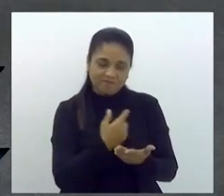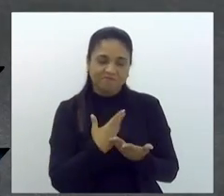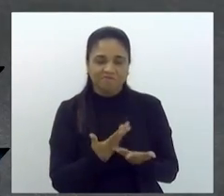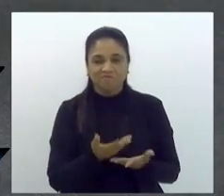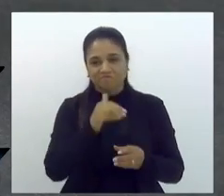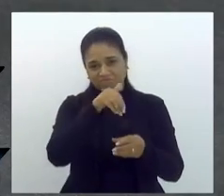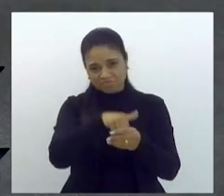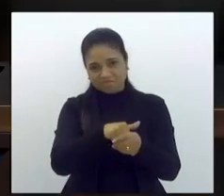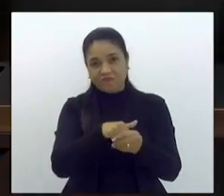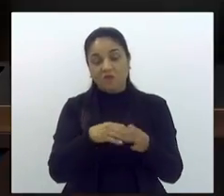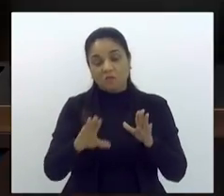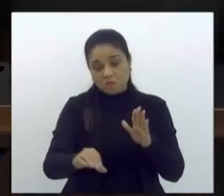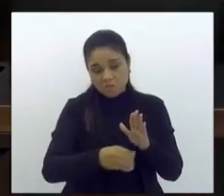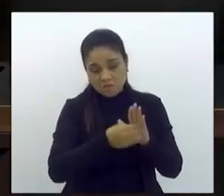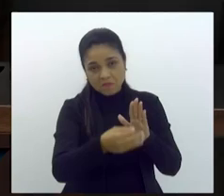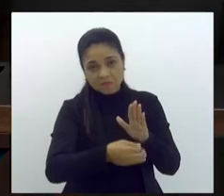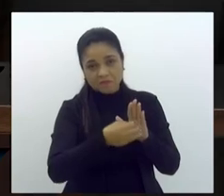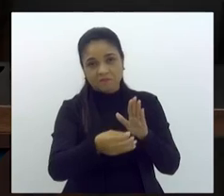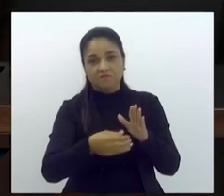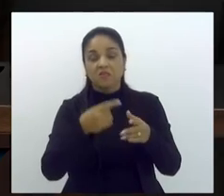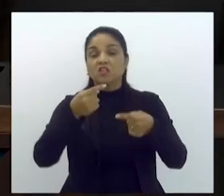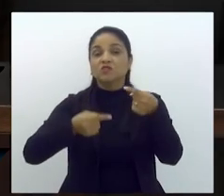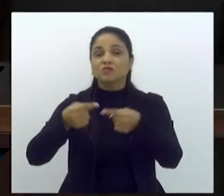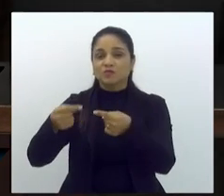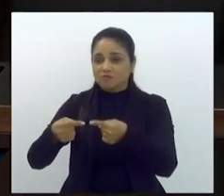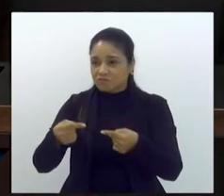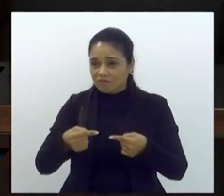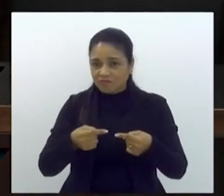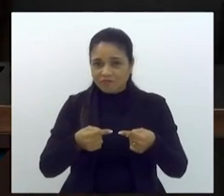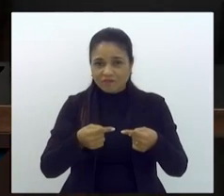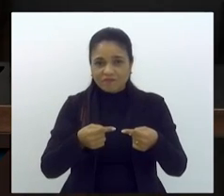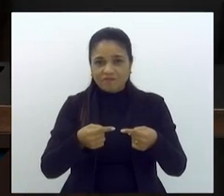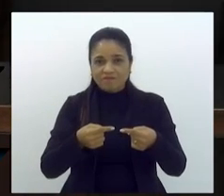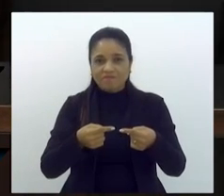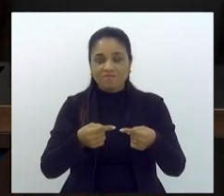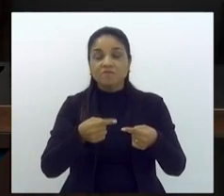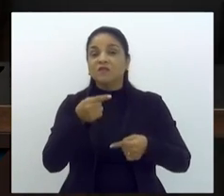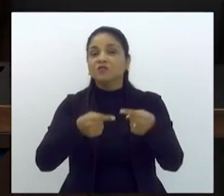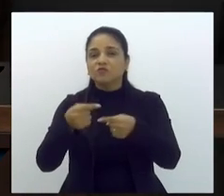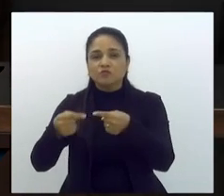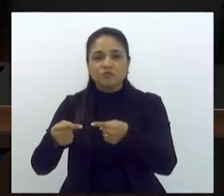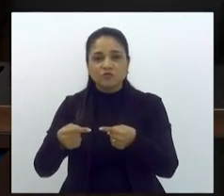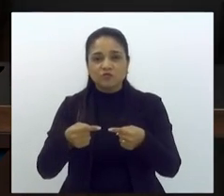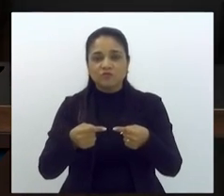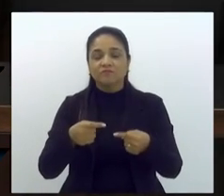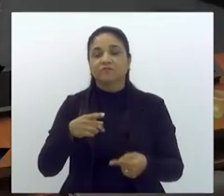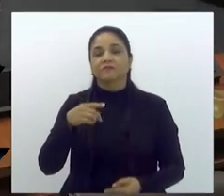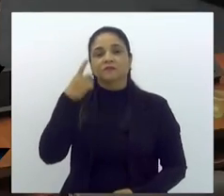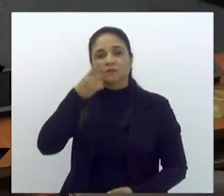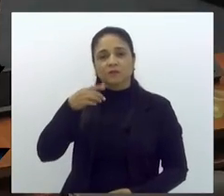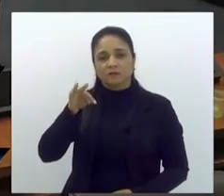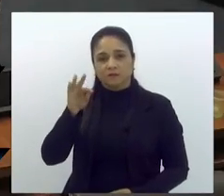com os parceiros emitidos em discussão para discutir Deputado